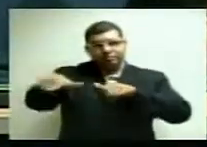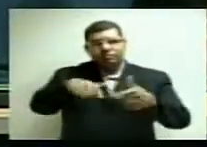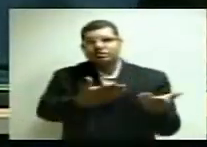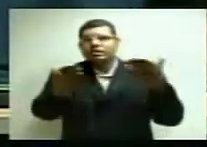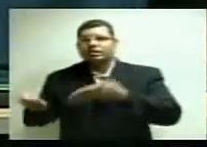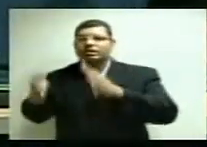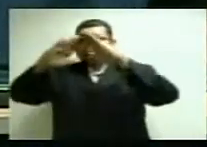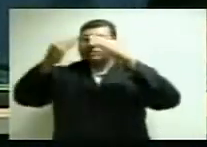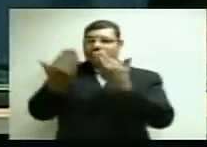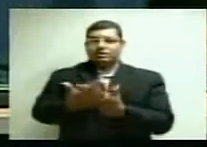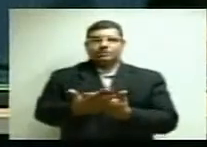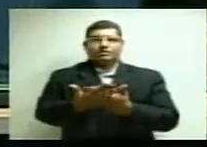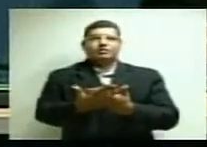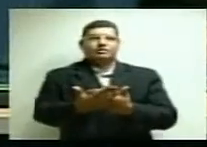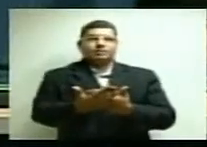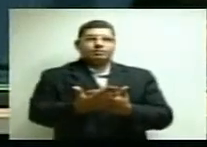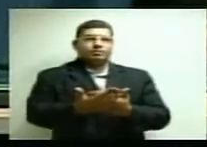à sua escola,